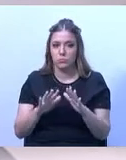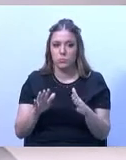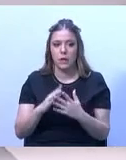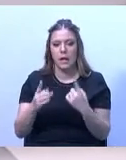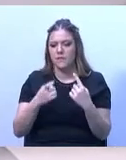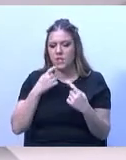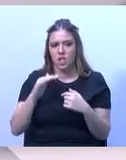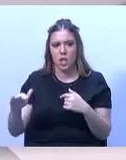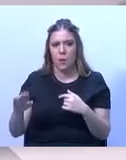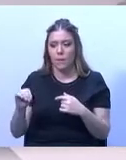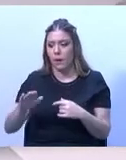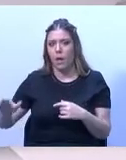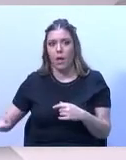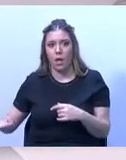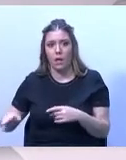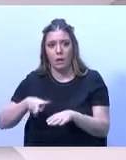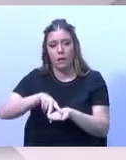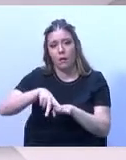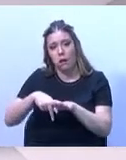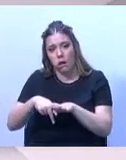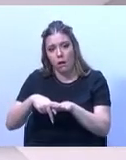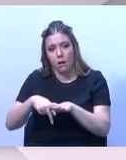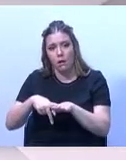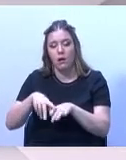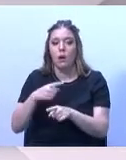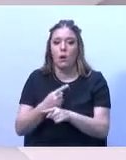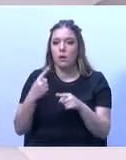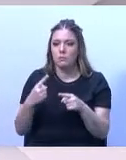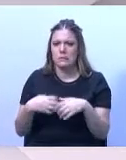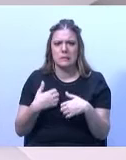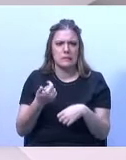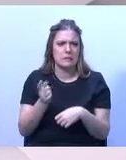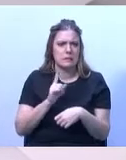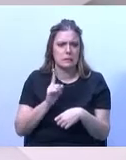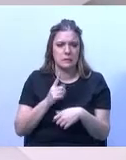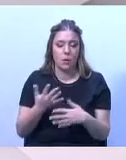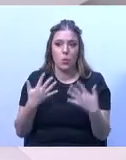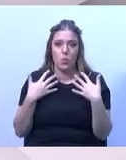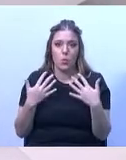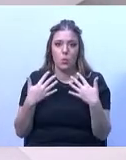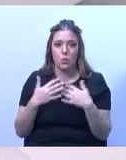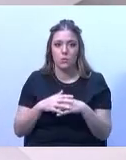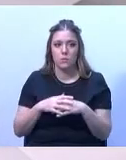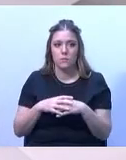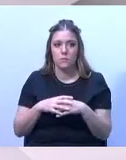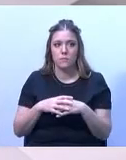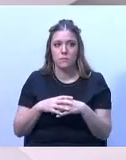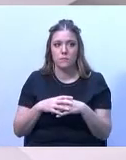pé no chão, porque por mal-estar que esse calor me provoca. A minha questão é, haverá um tratamento para